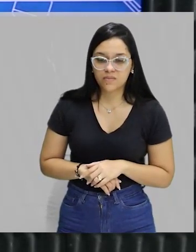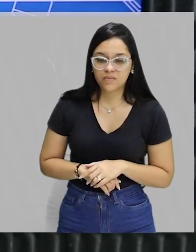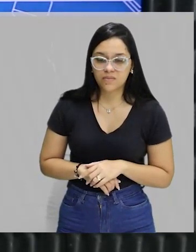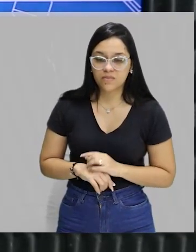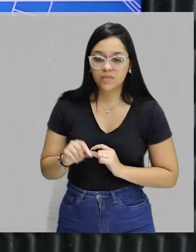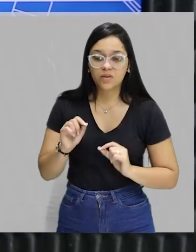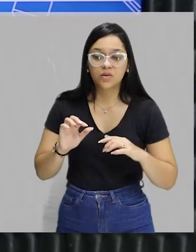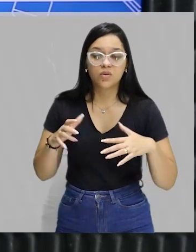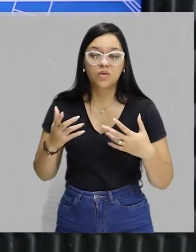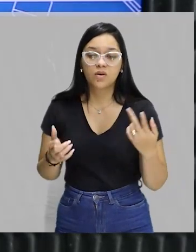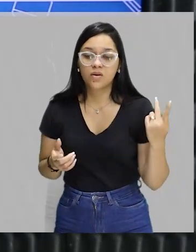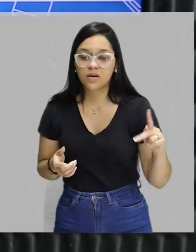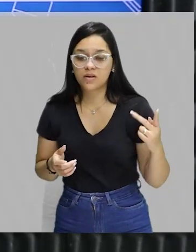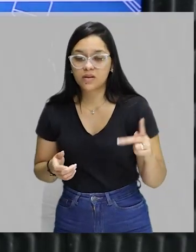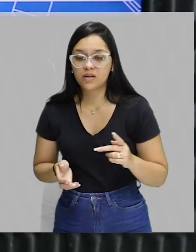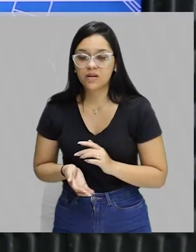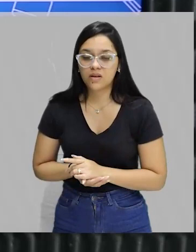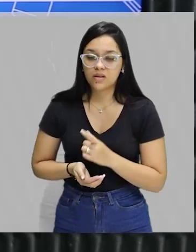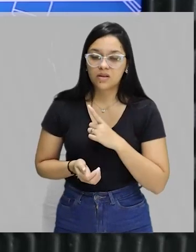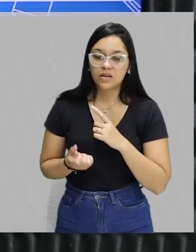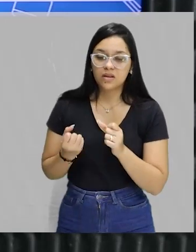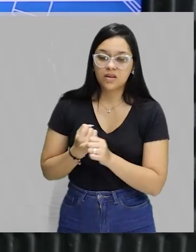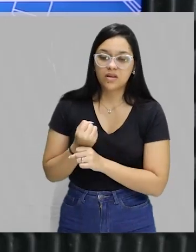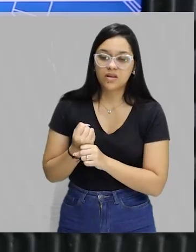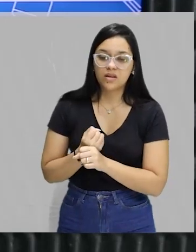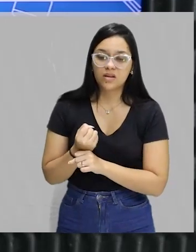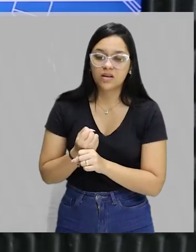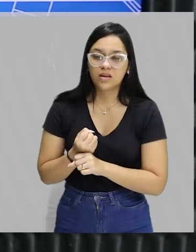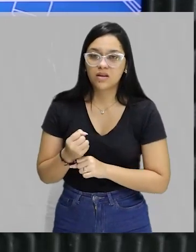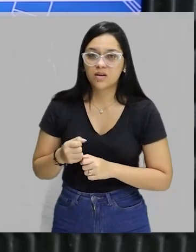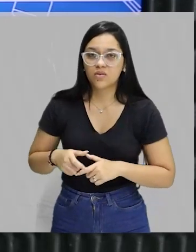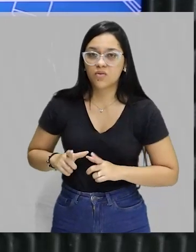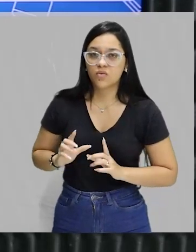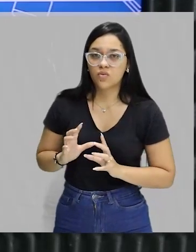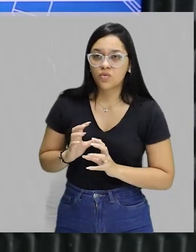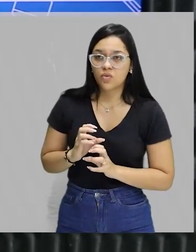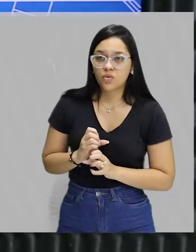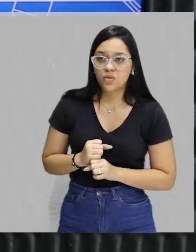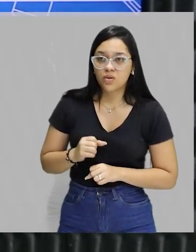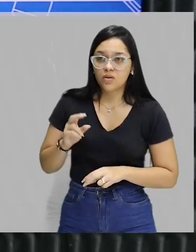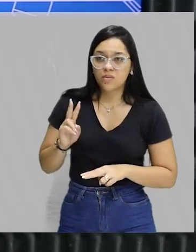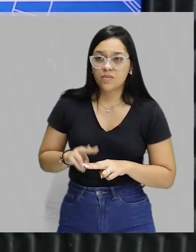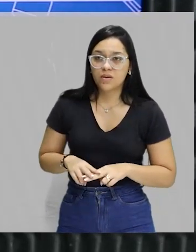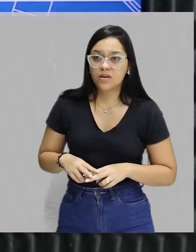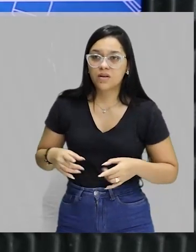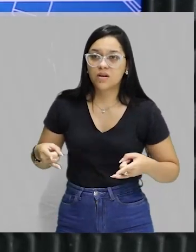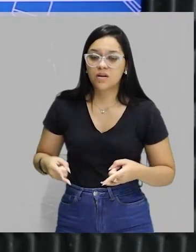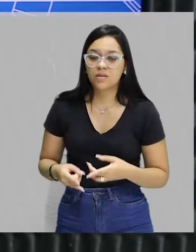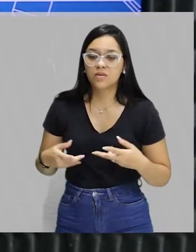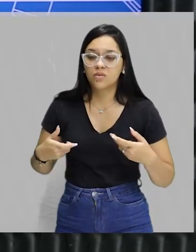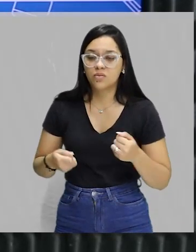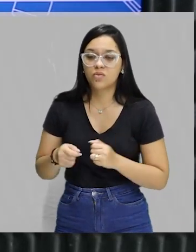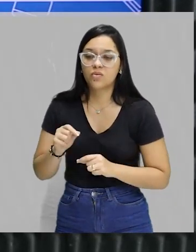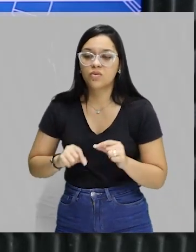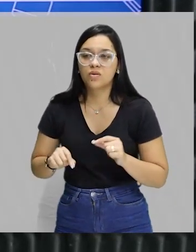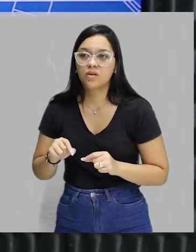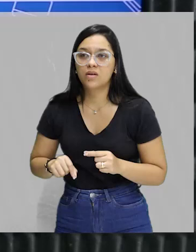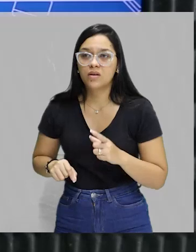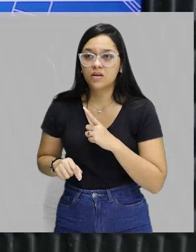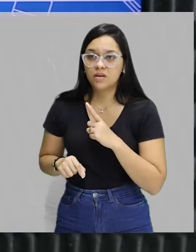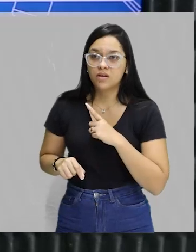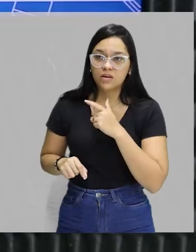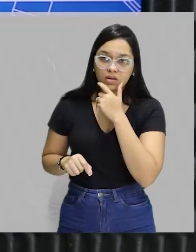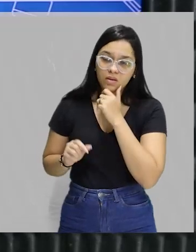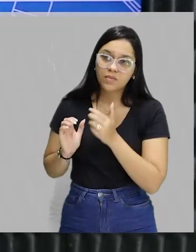realidade. Que realidade foi essa? Ela passou anos, né, com a coluna definhando e ficou presa à cama. Todas as vezes que ela engravidou do